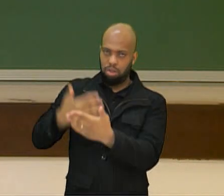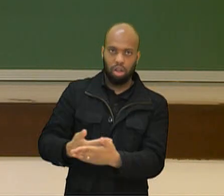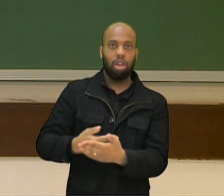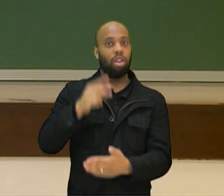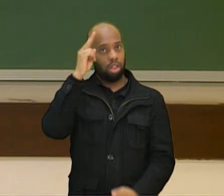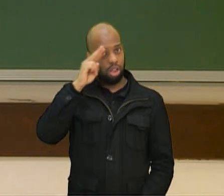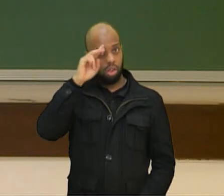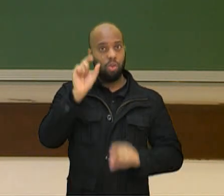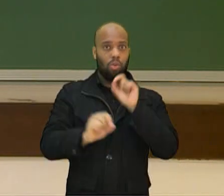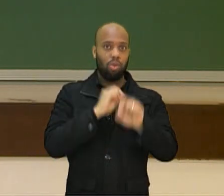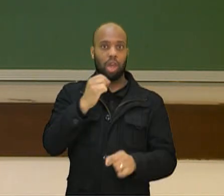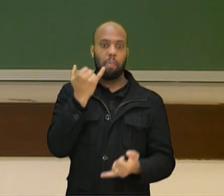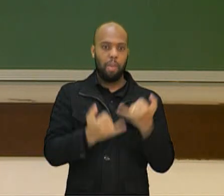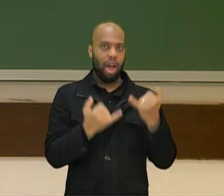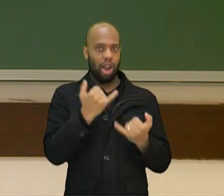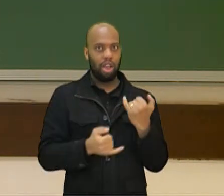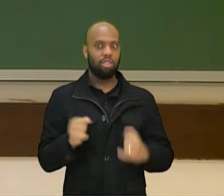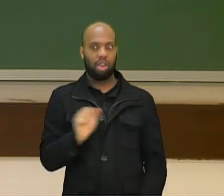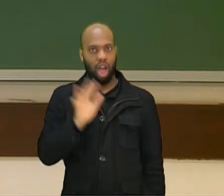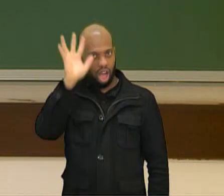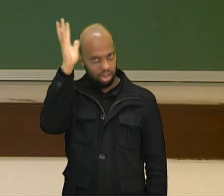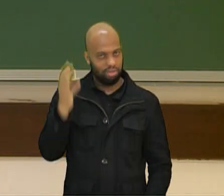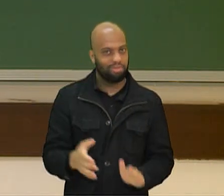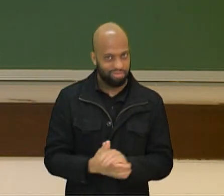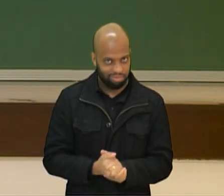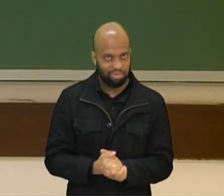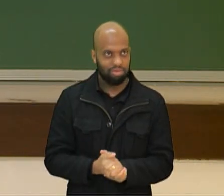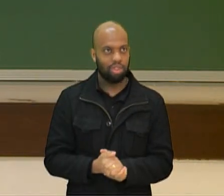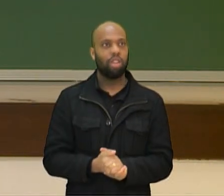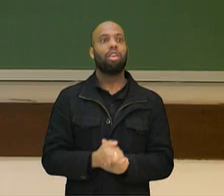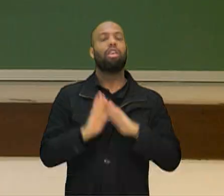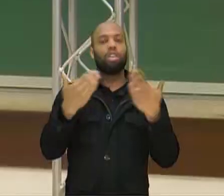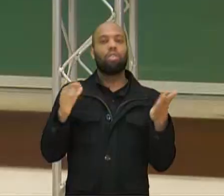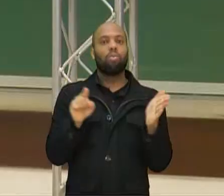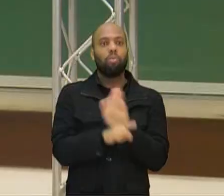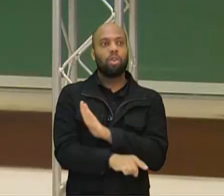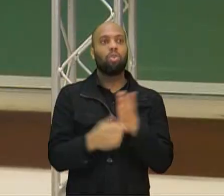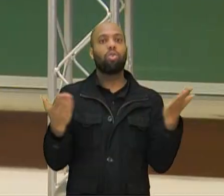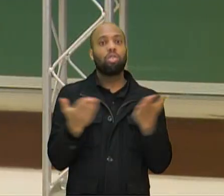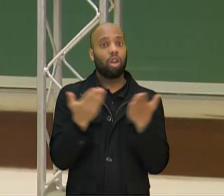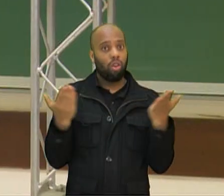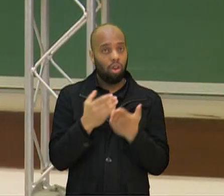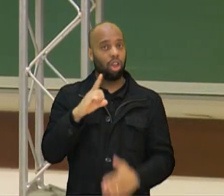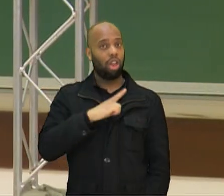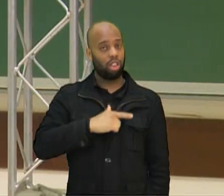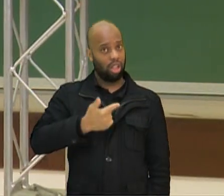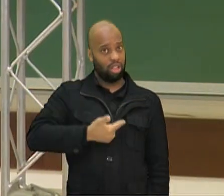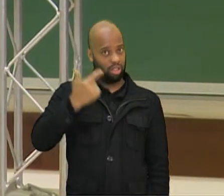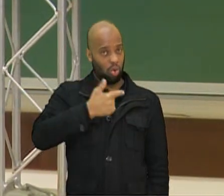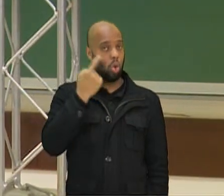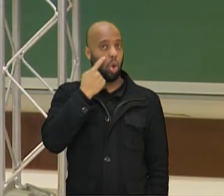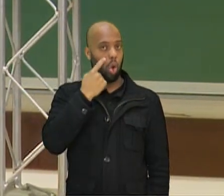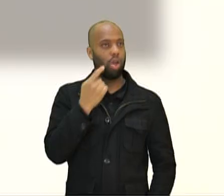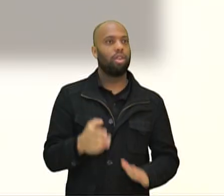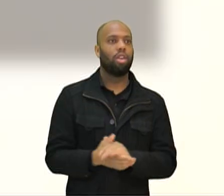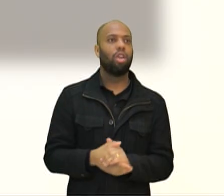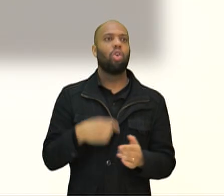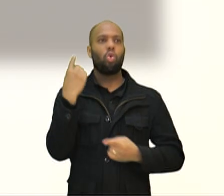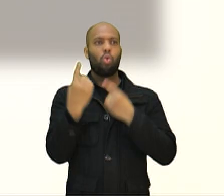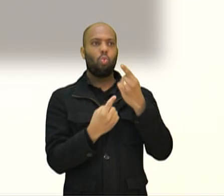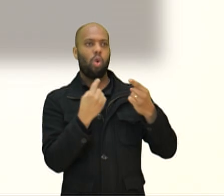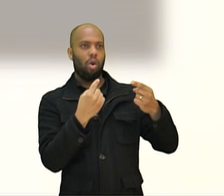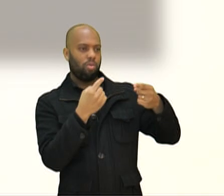água se tornou uma moeda de troca. Aqui nós vamos ter agora nosso segundo quiz. Olha lá, ó. Qual